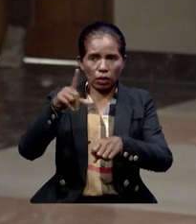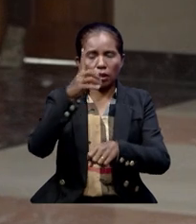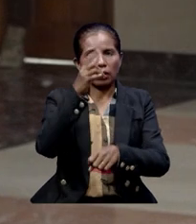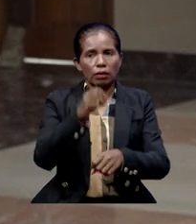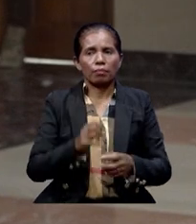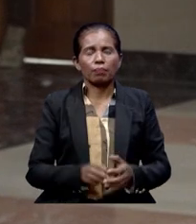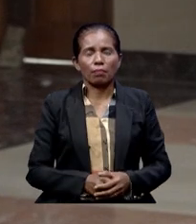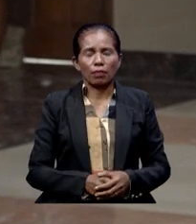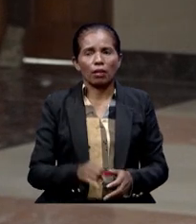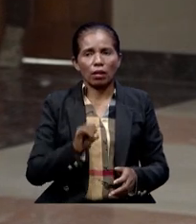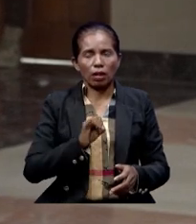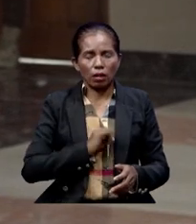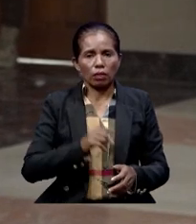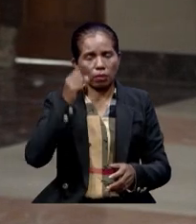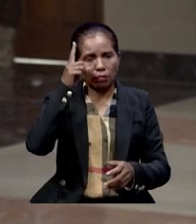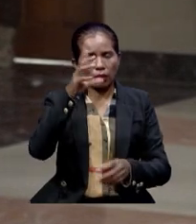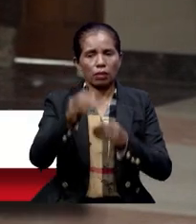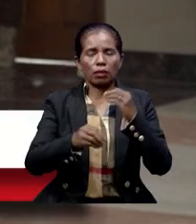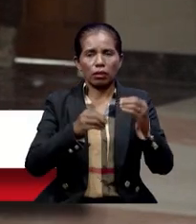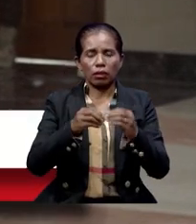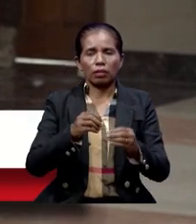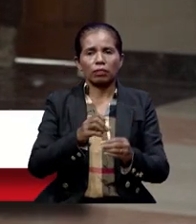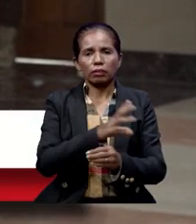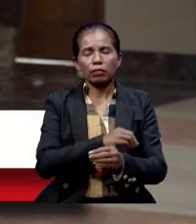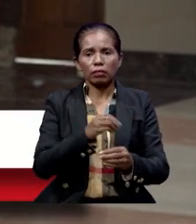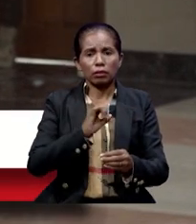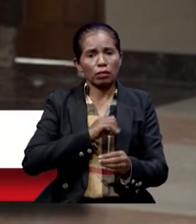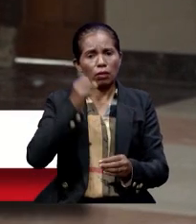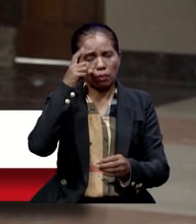understand that the review process. Eu compreendo que a